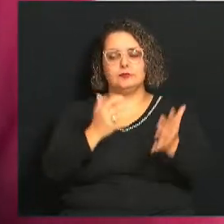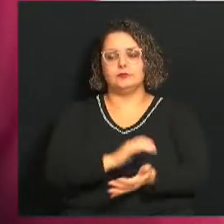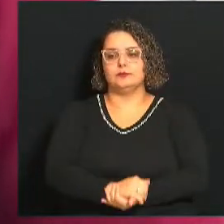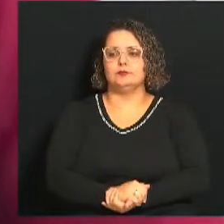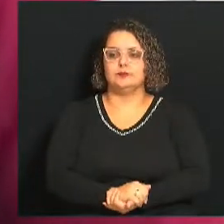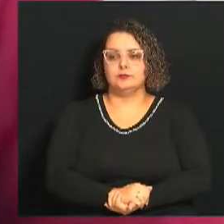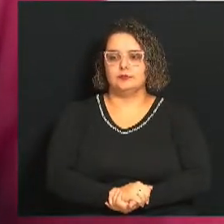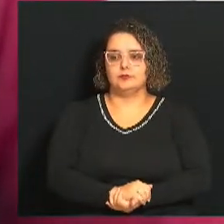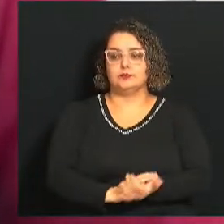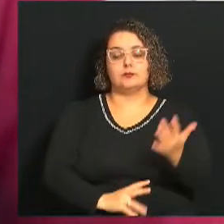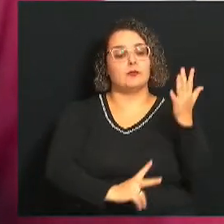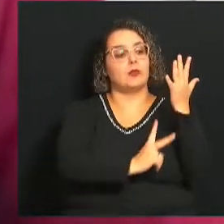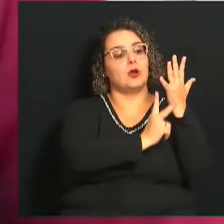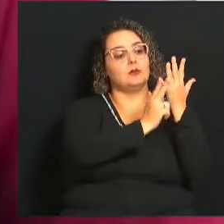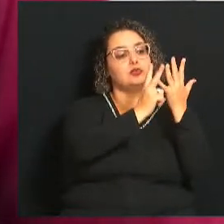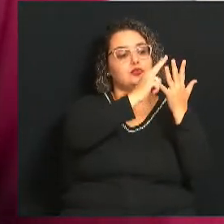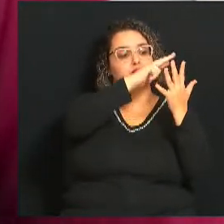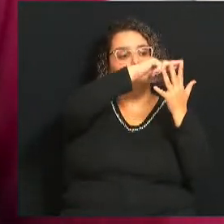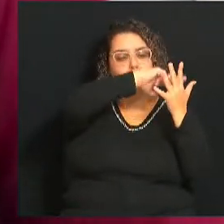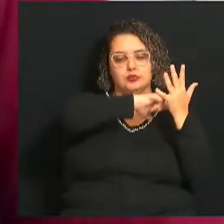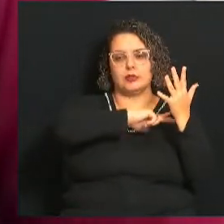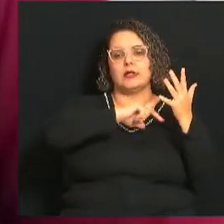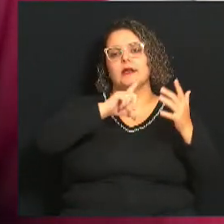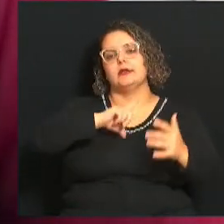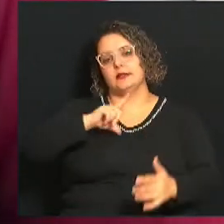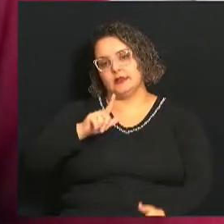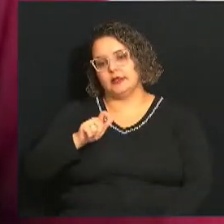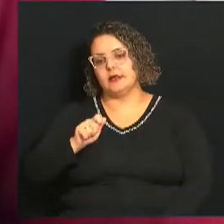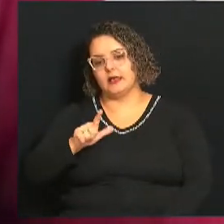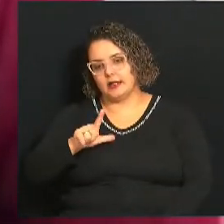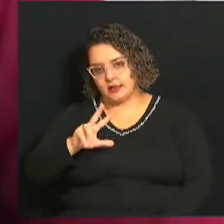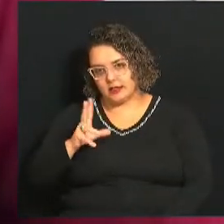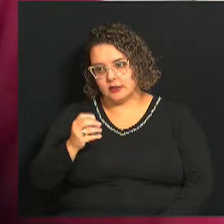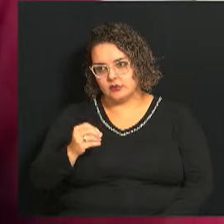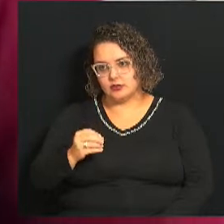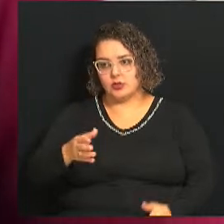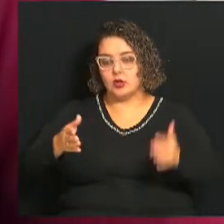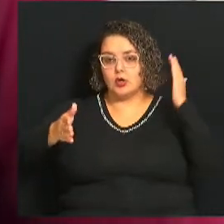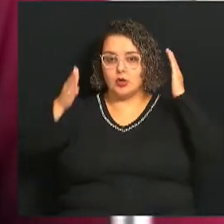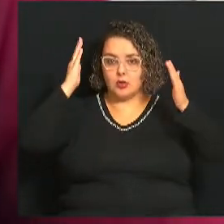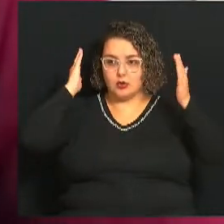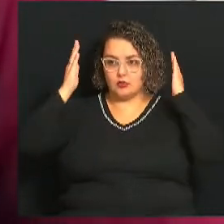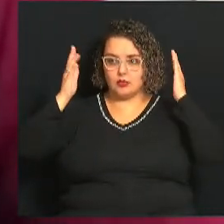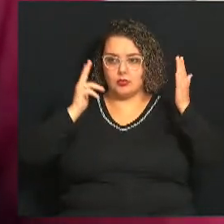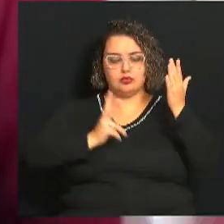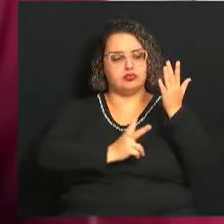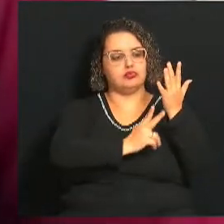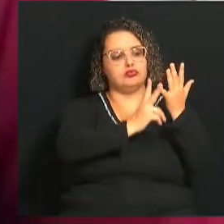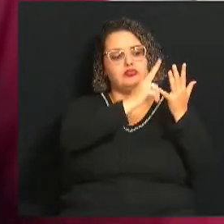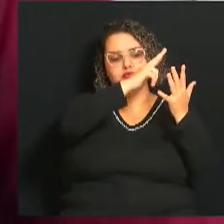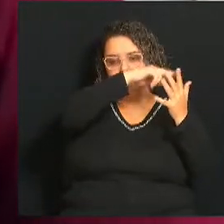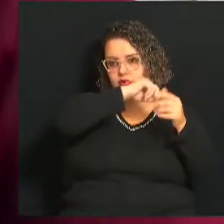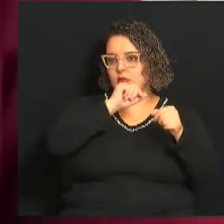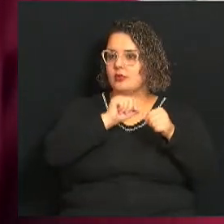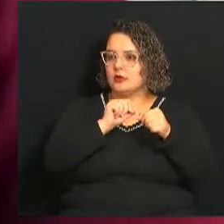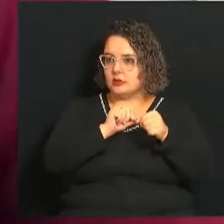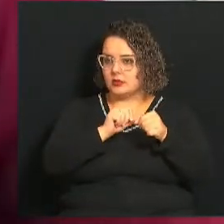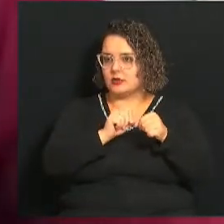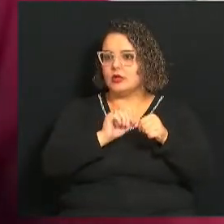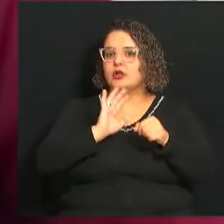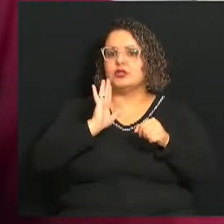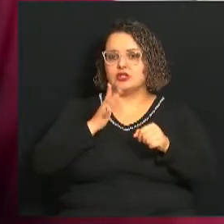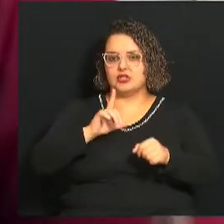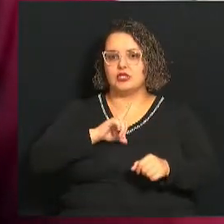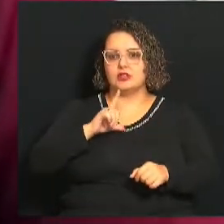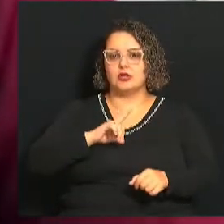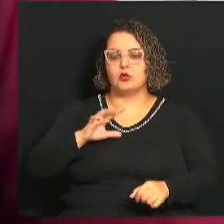Essas podas geram resíduo que o próprio caminhão que vai fazendo a poda, a própria equipe que vai fazendo a poda, já tem um triturador